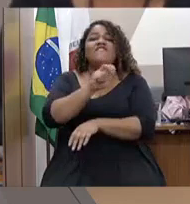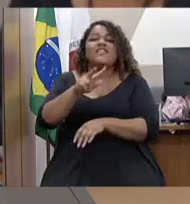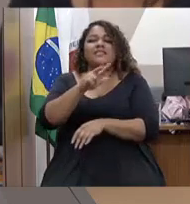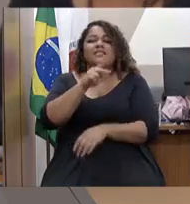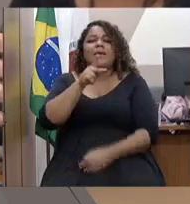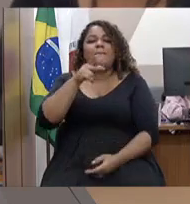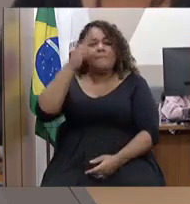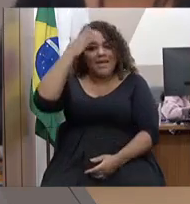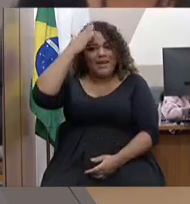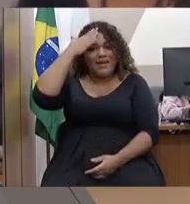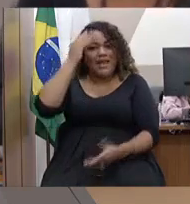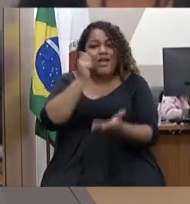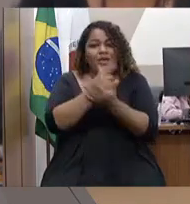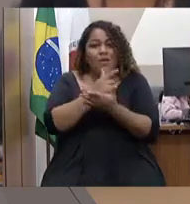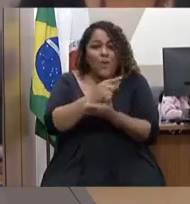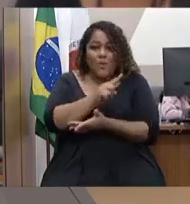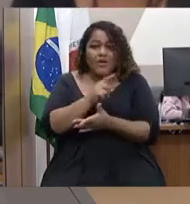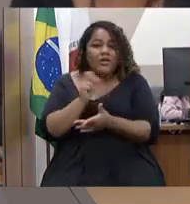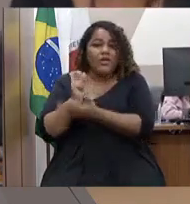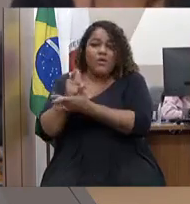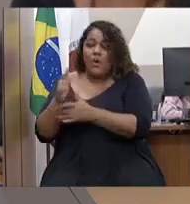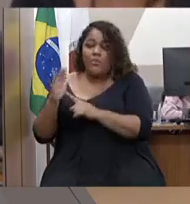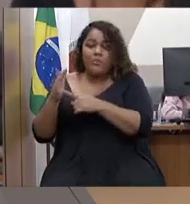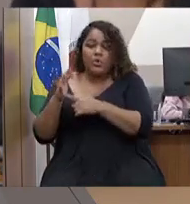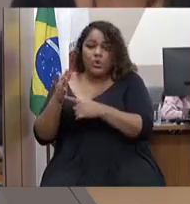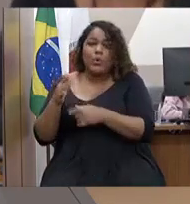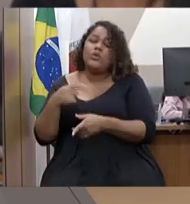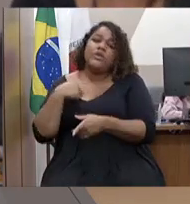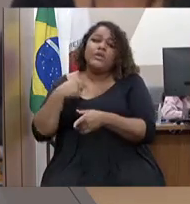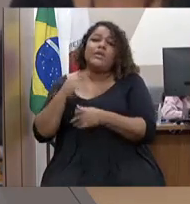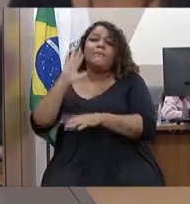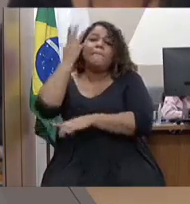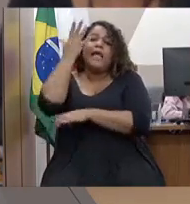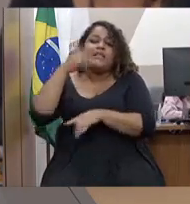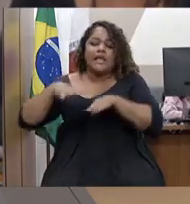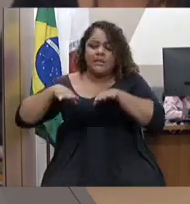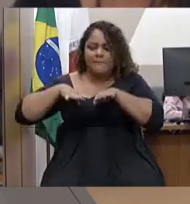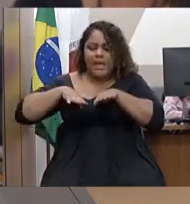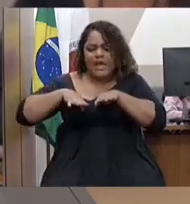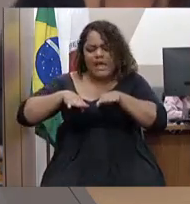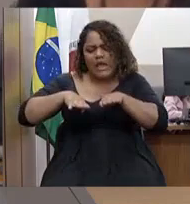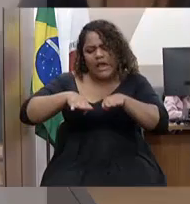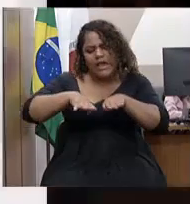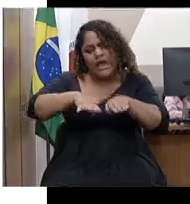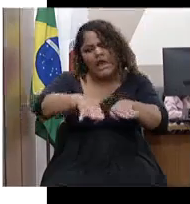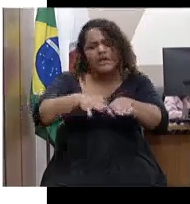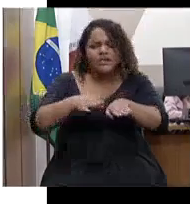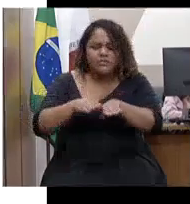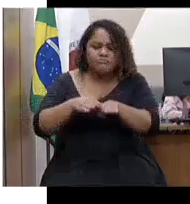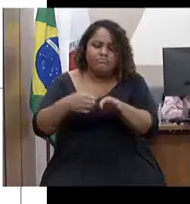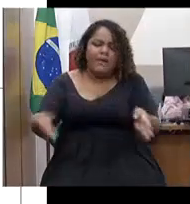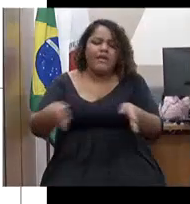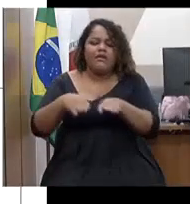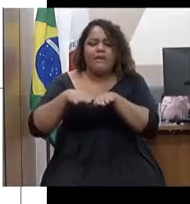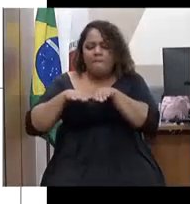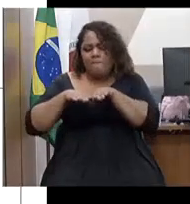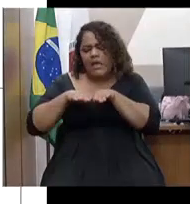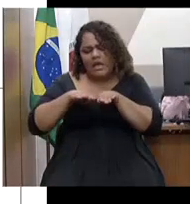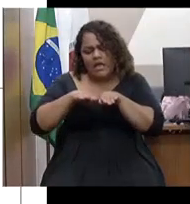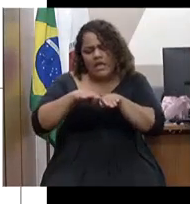compra um motor e põe para funcionar né e põe para cortar madeira o dia inteiro em qualquer obra aí no fundo do quintal